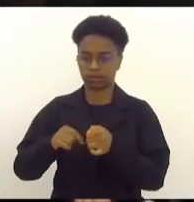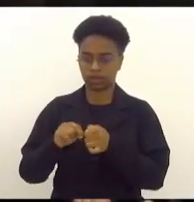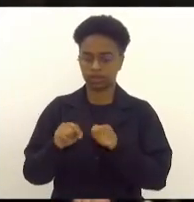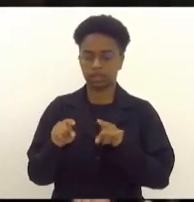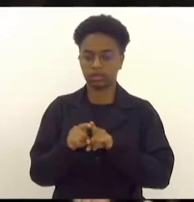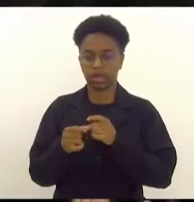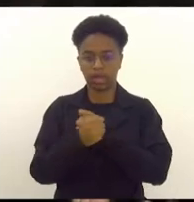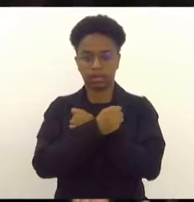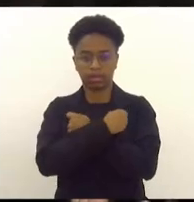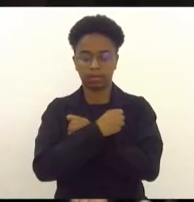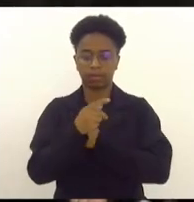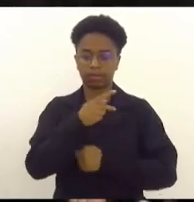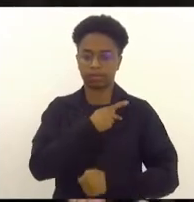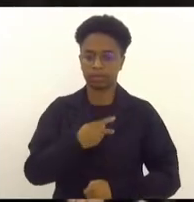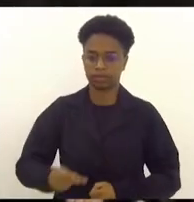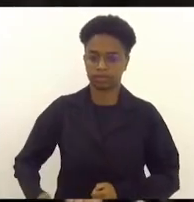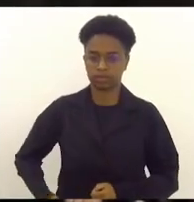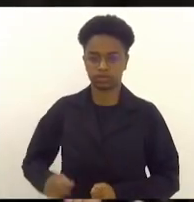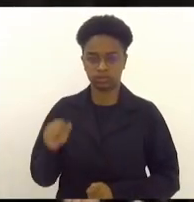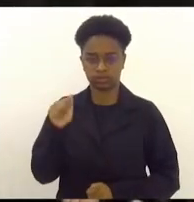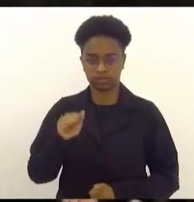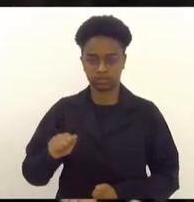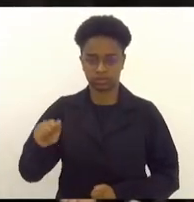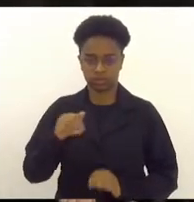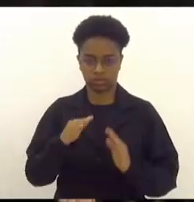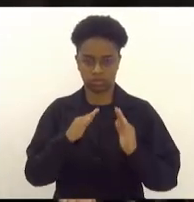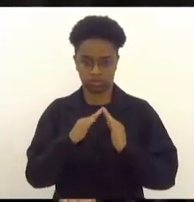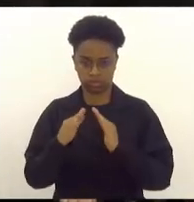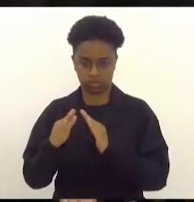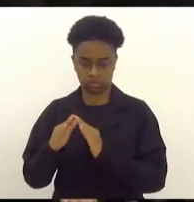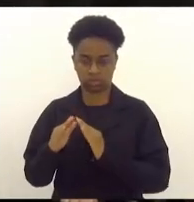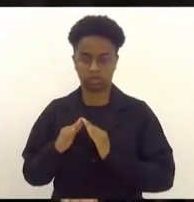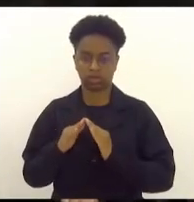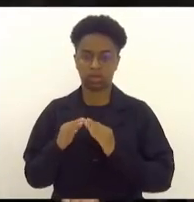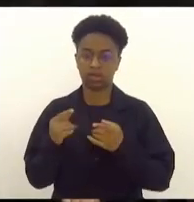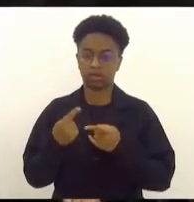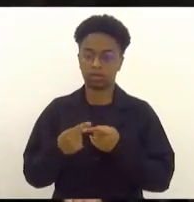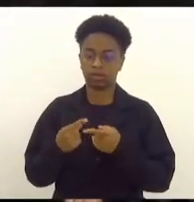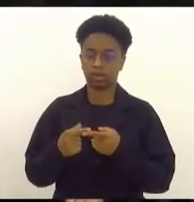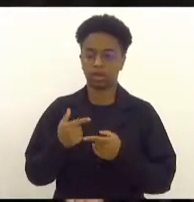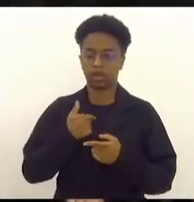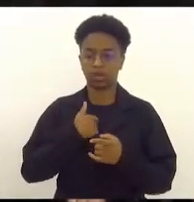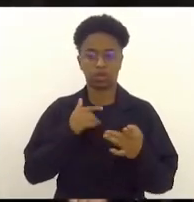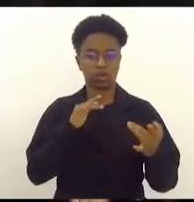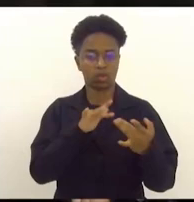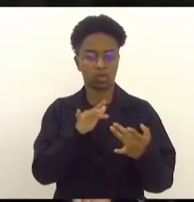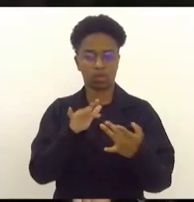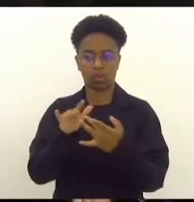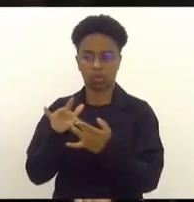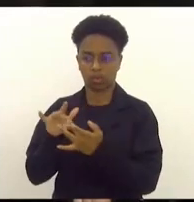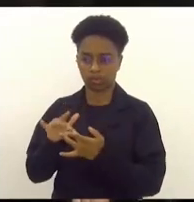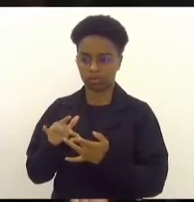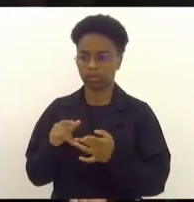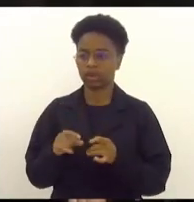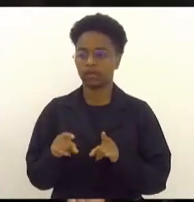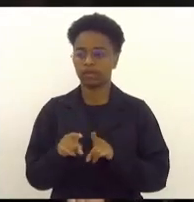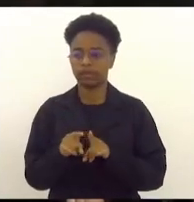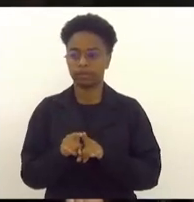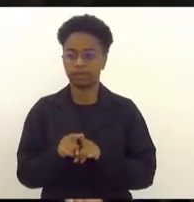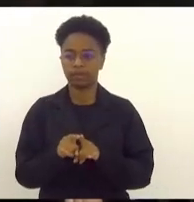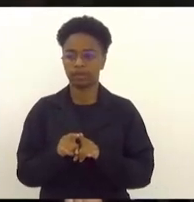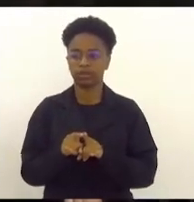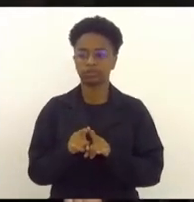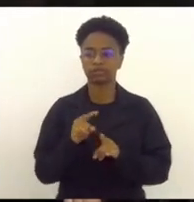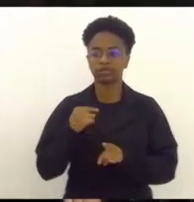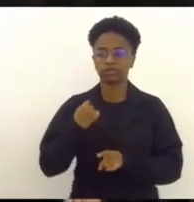da associação de moradores o loca não é com quem eu venho mantendo contato para que nós possamos